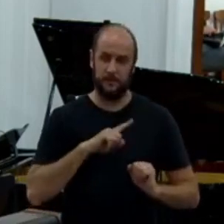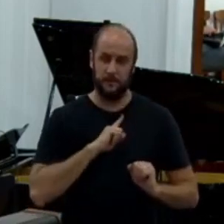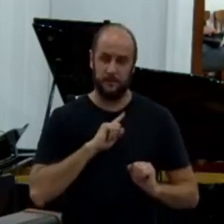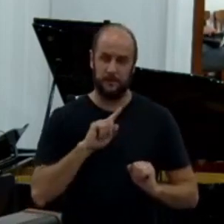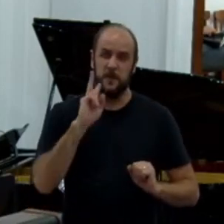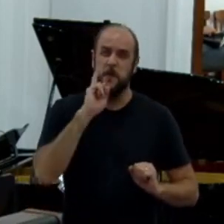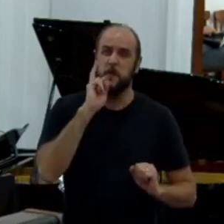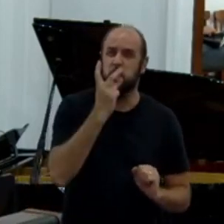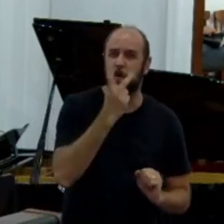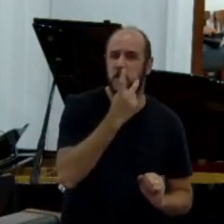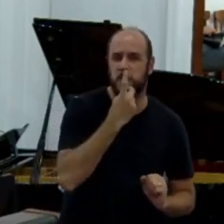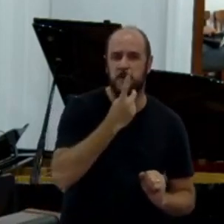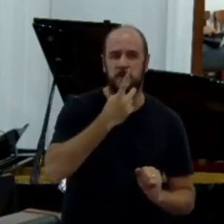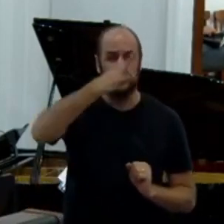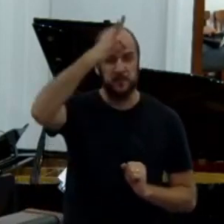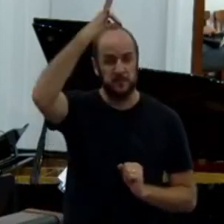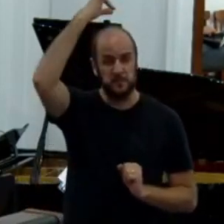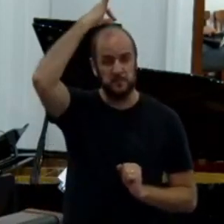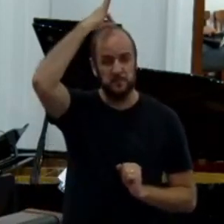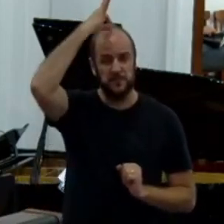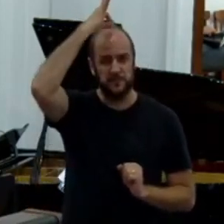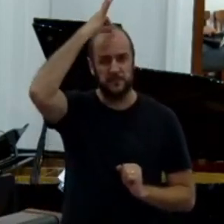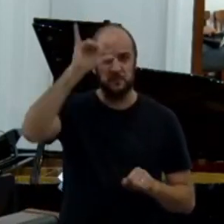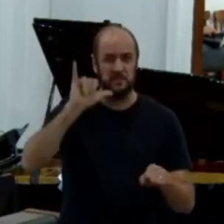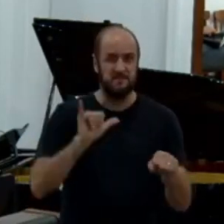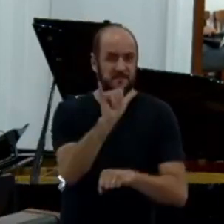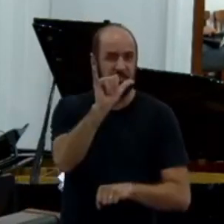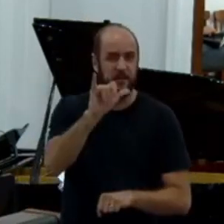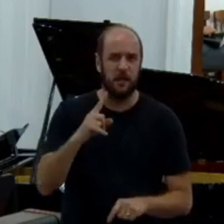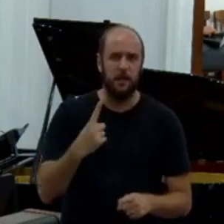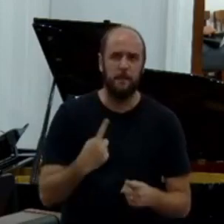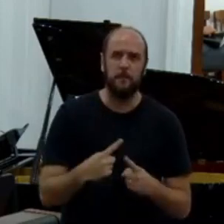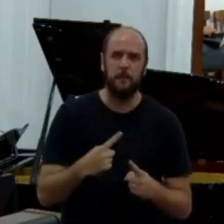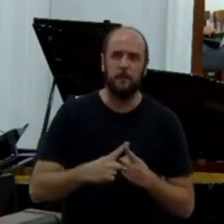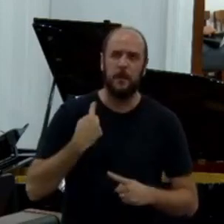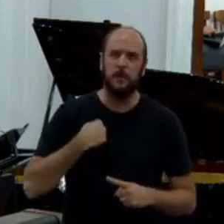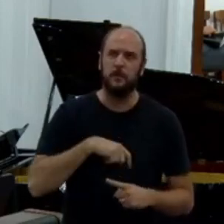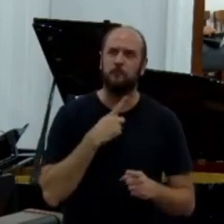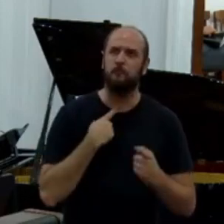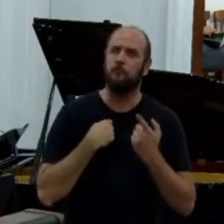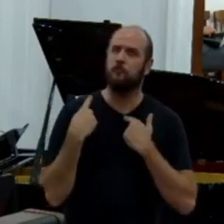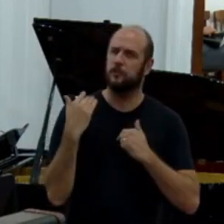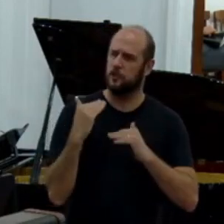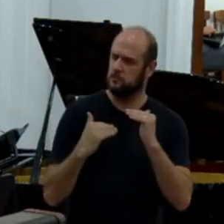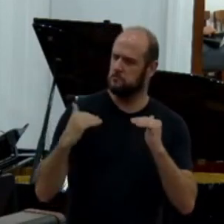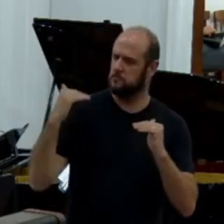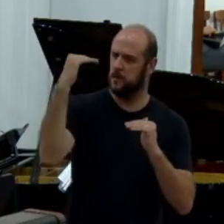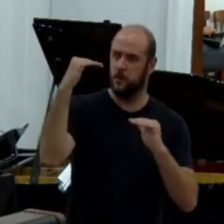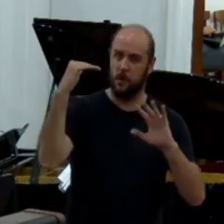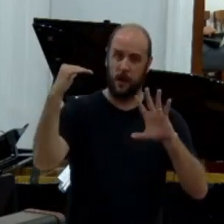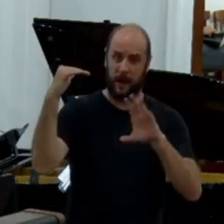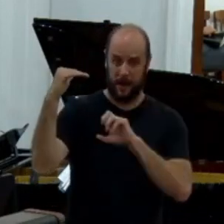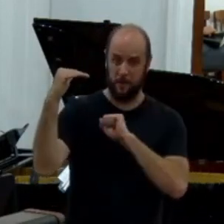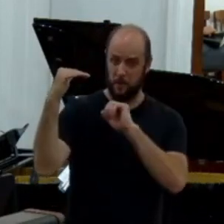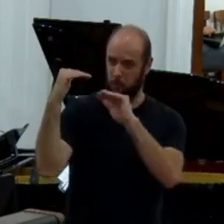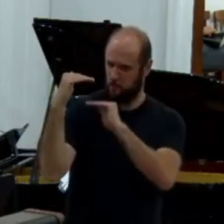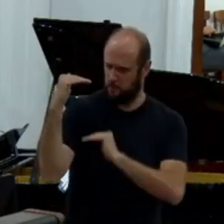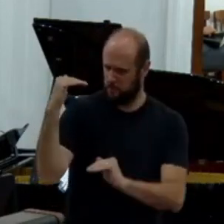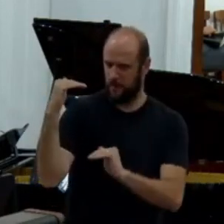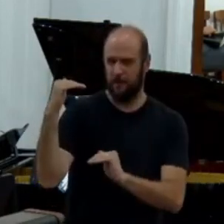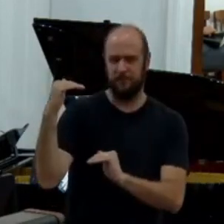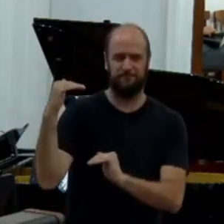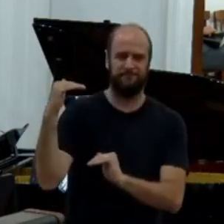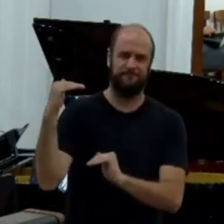adúlteros espiritualmente, porque elevamos os nossos desejos acima do nosso amor para com o